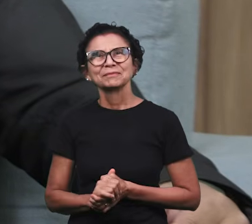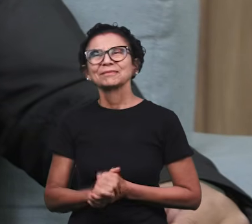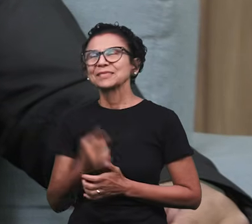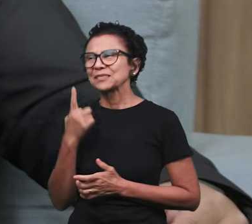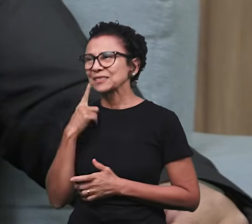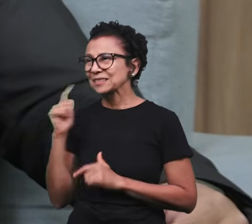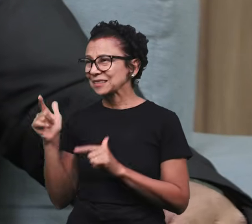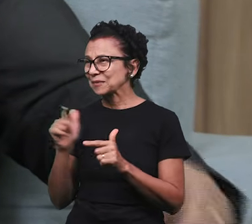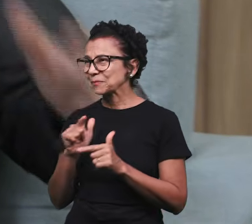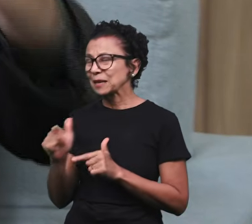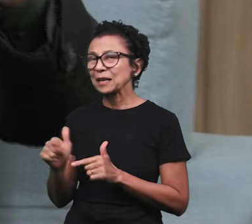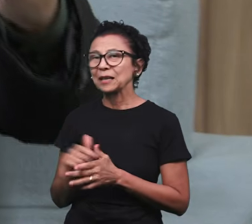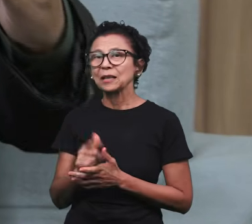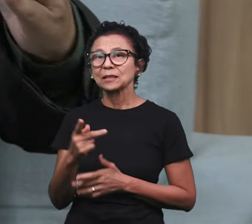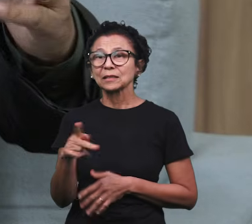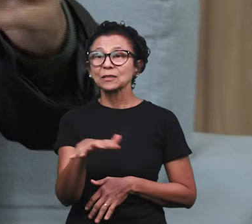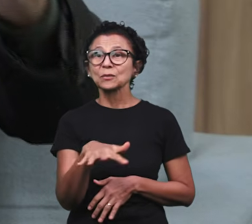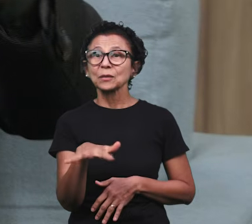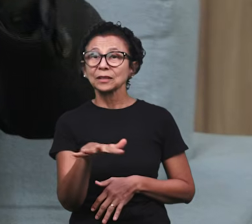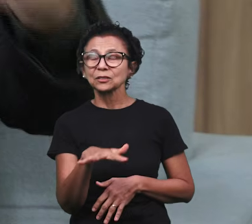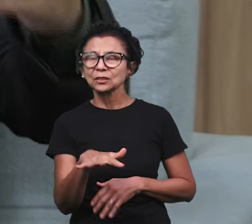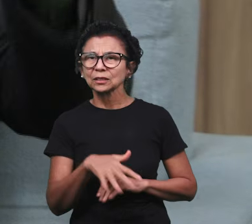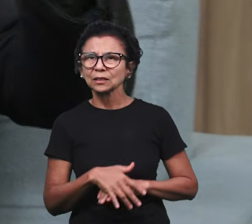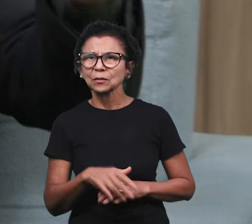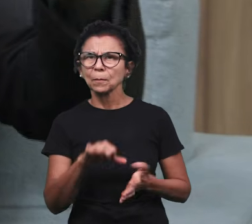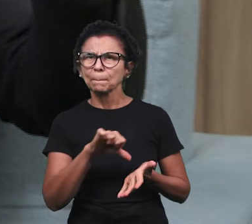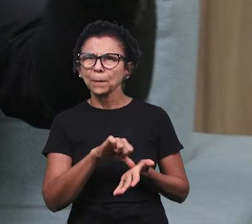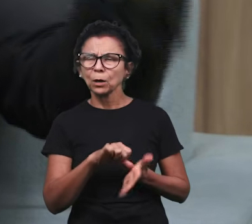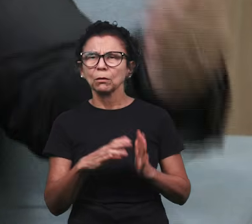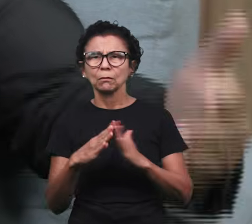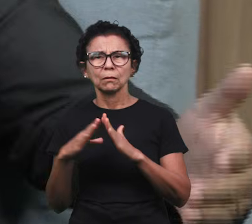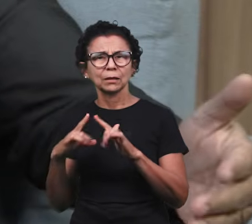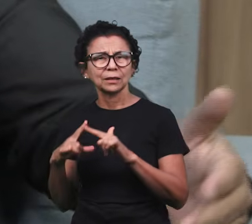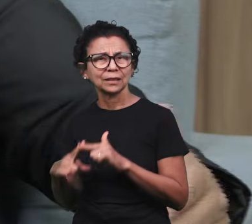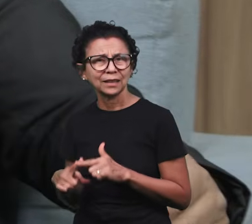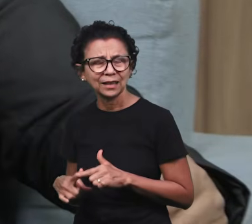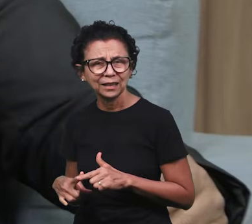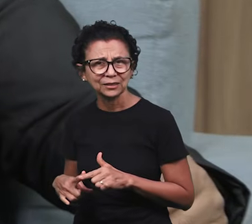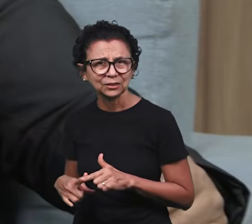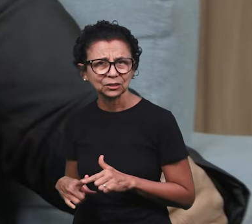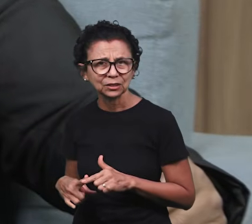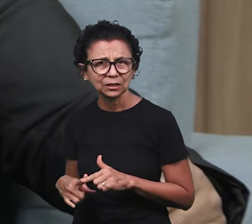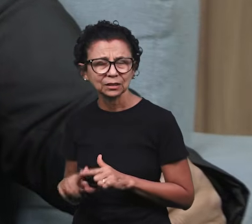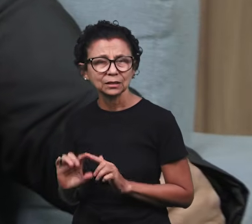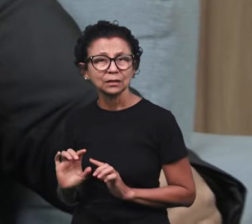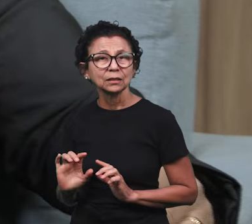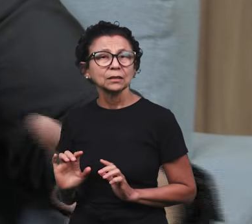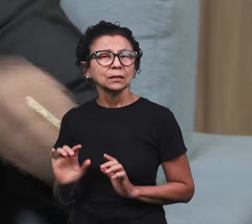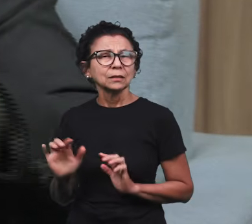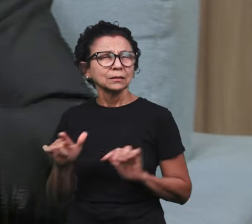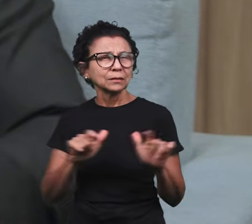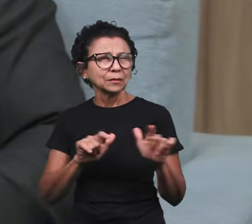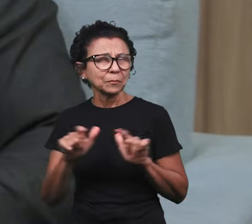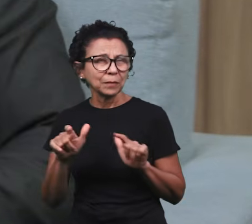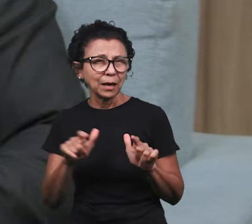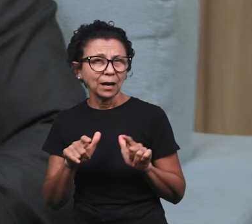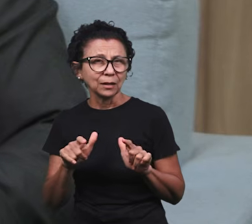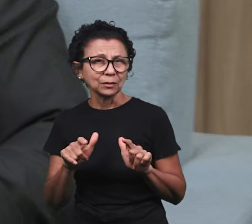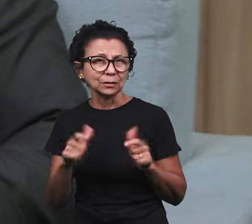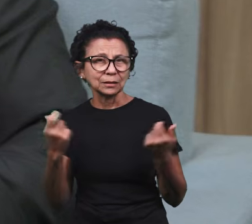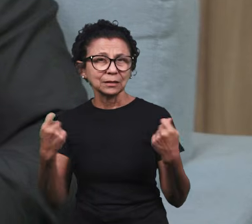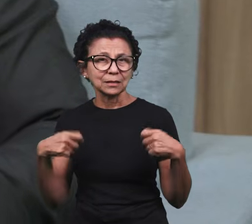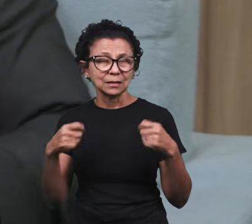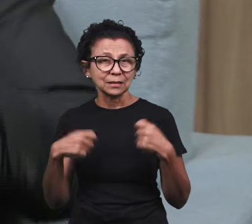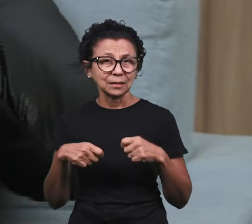que está sendo realizado. Se na sua região, na sua área, no seu polo, na sua igreja, está acontecendo algum trabalho que envolve